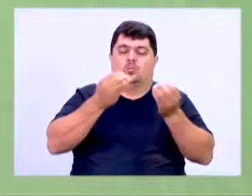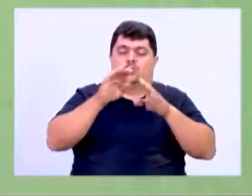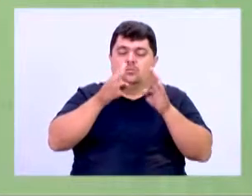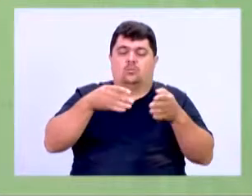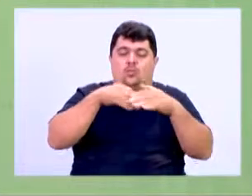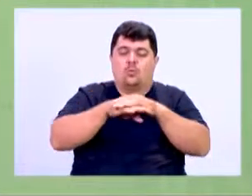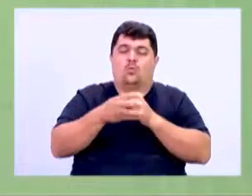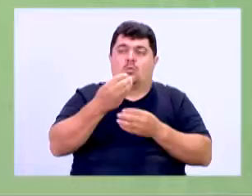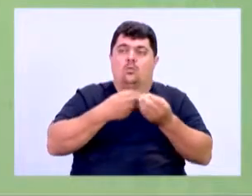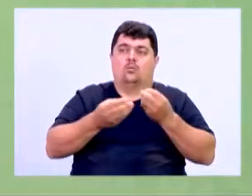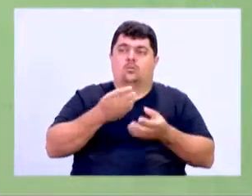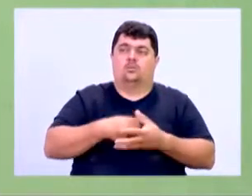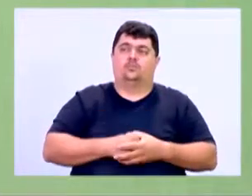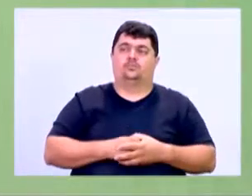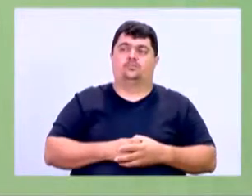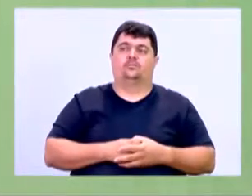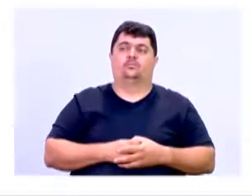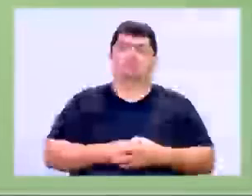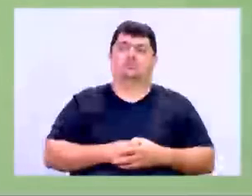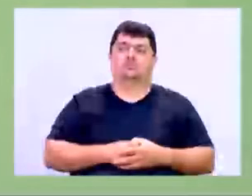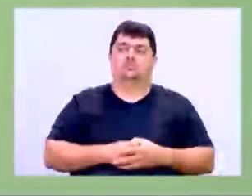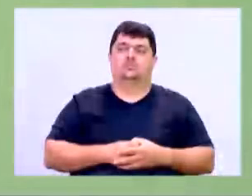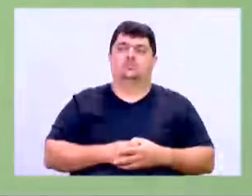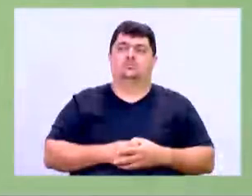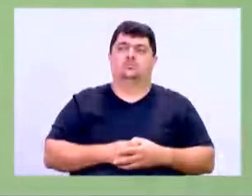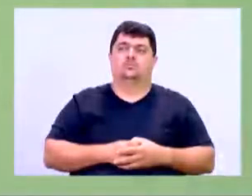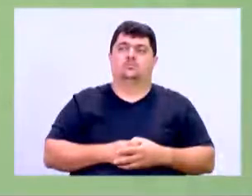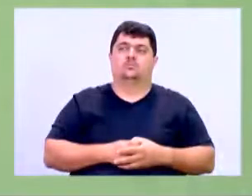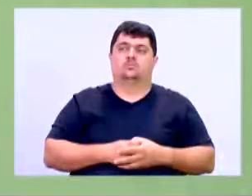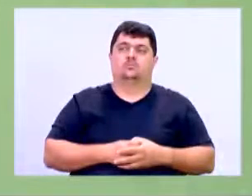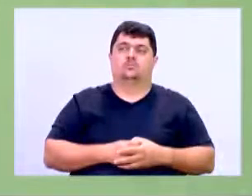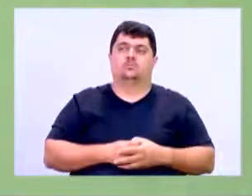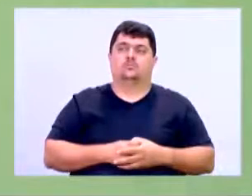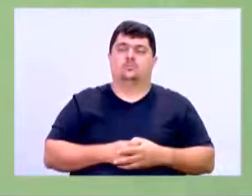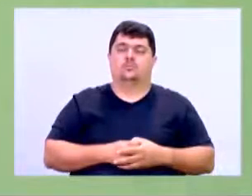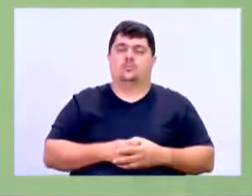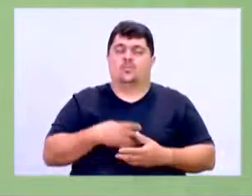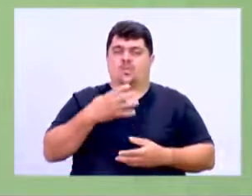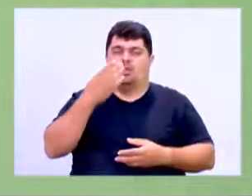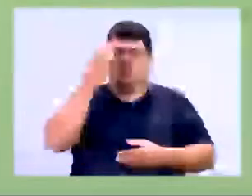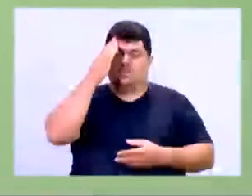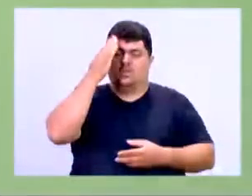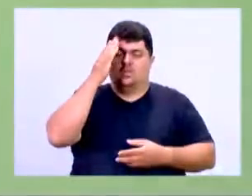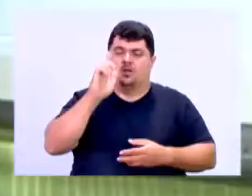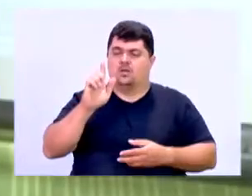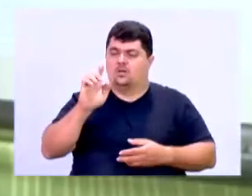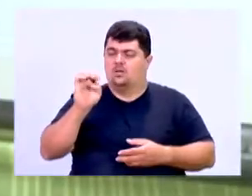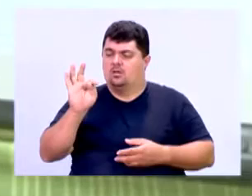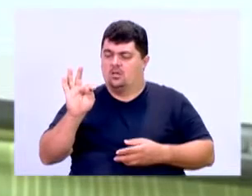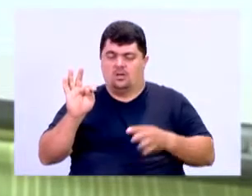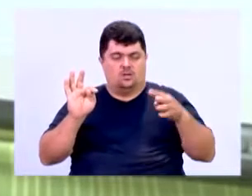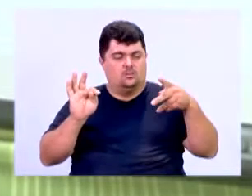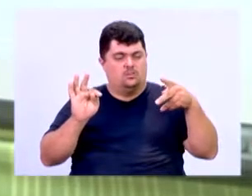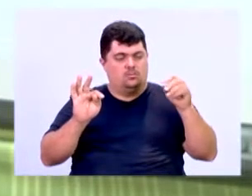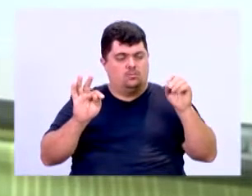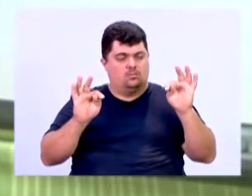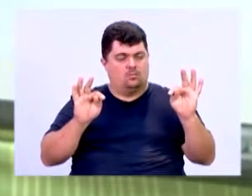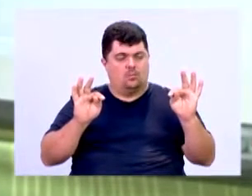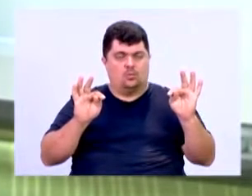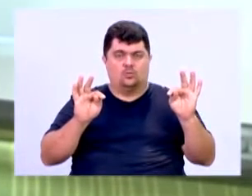servidor onde está armazenado nossa página. Bom, então vamos entender a diferença entre o get e o